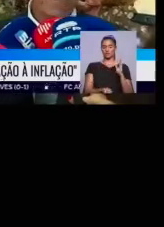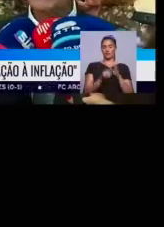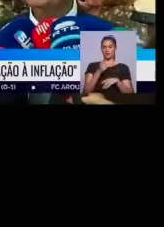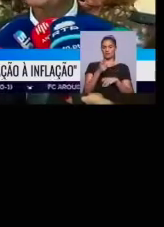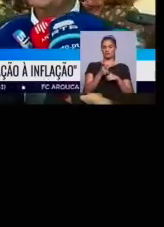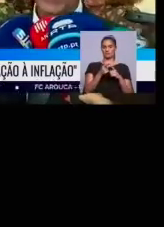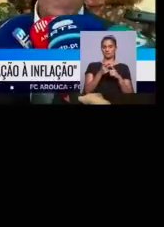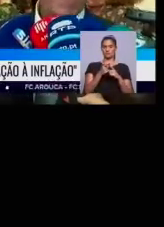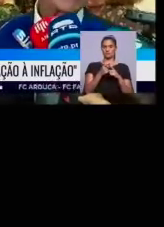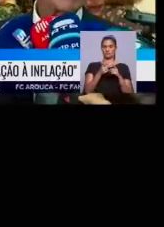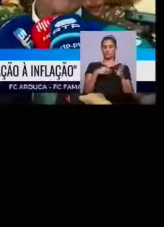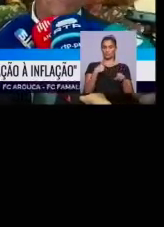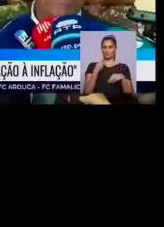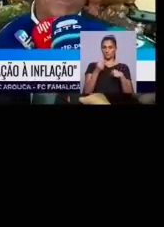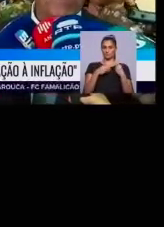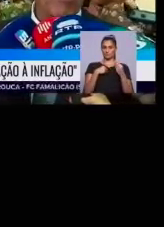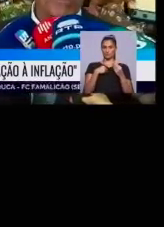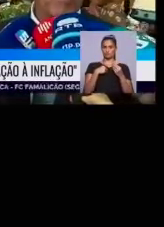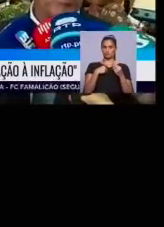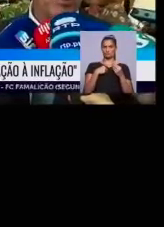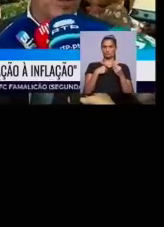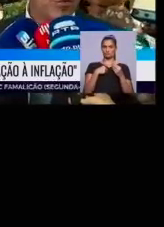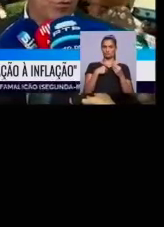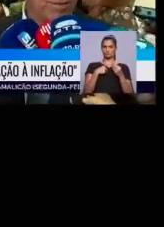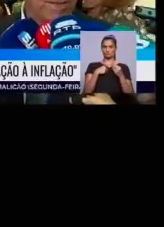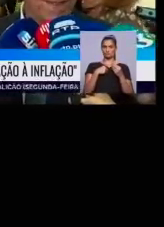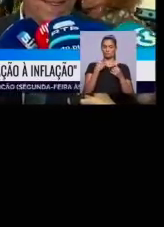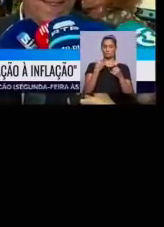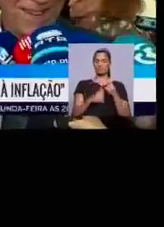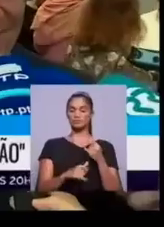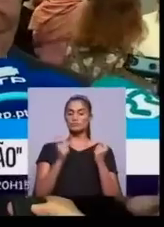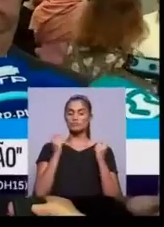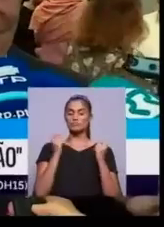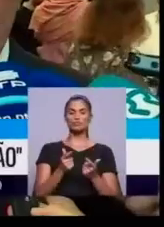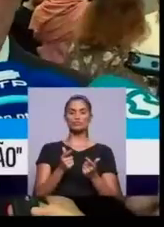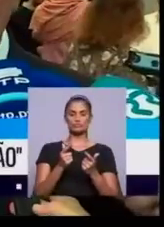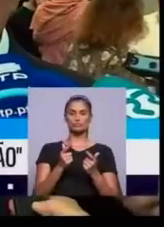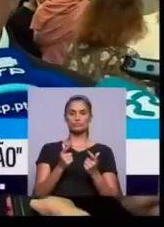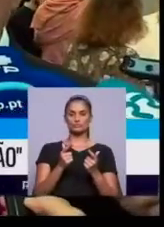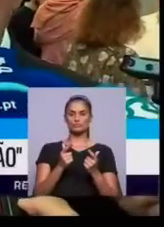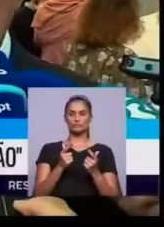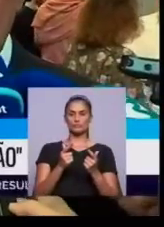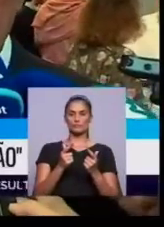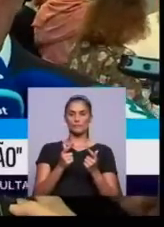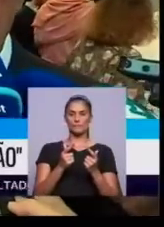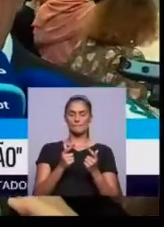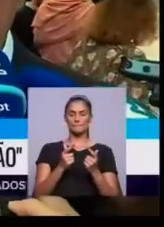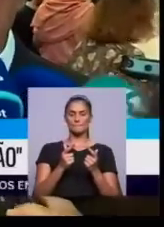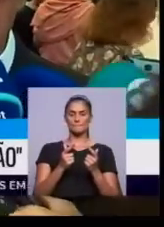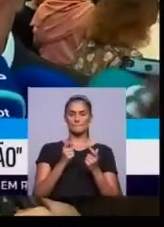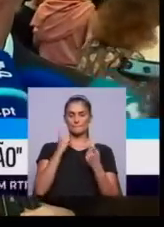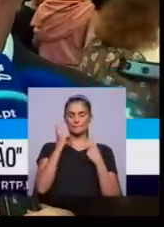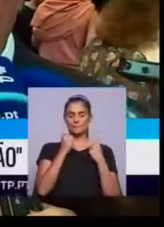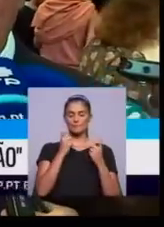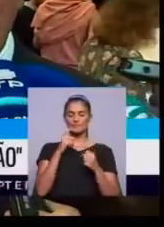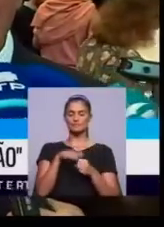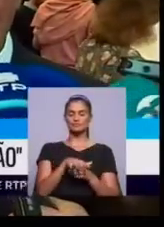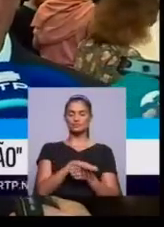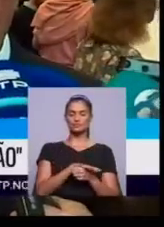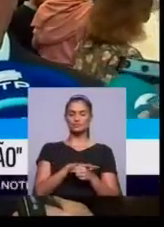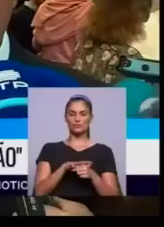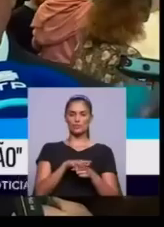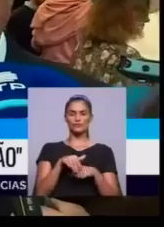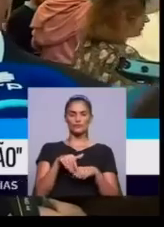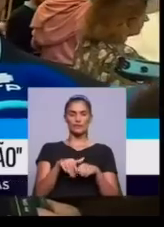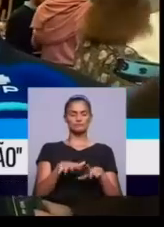folga sem correr muitos riscos Partindo o princípio que é a situação vai